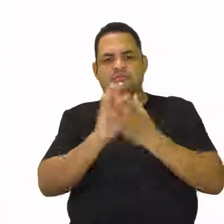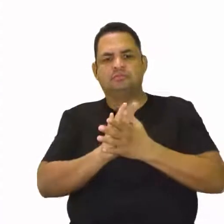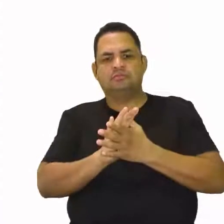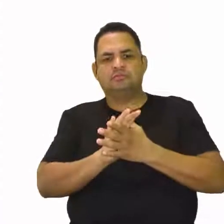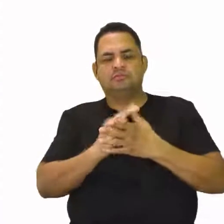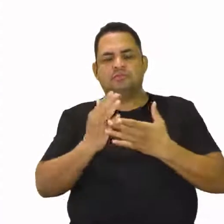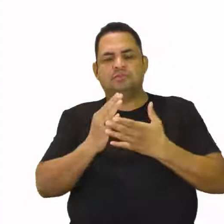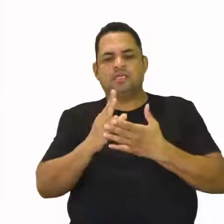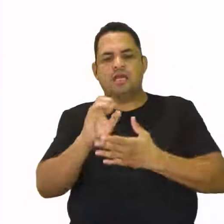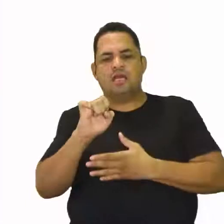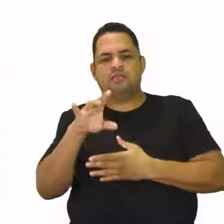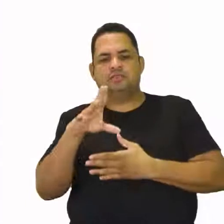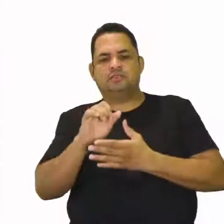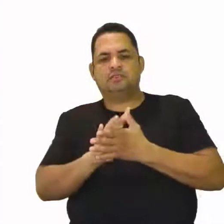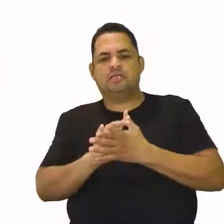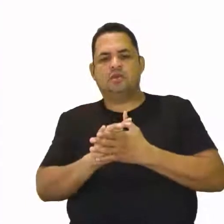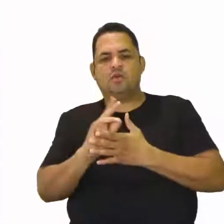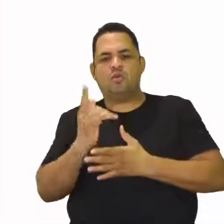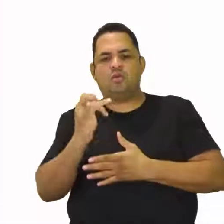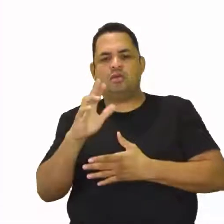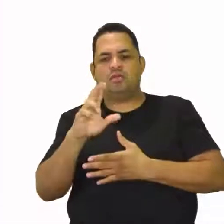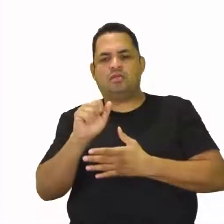Hungria e Alemanha.